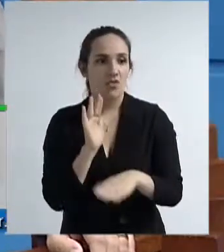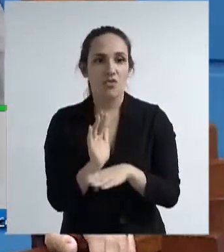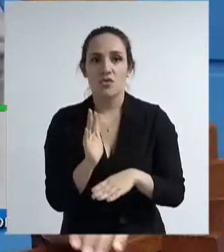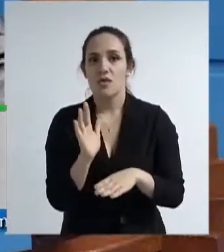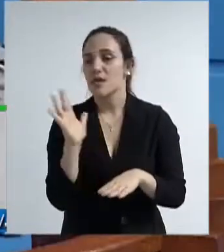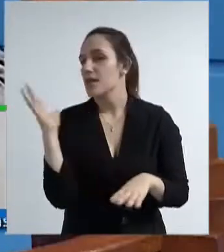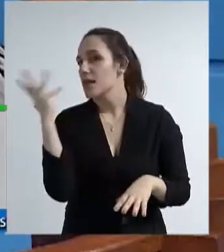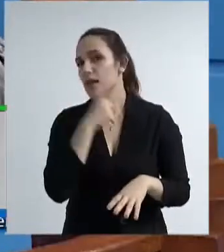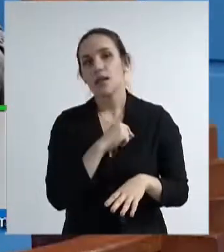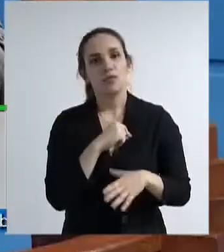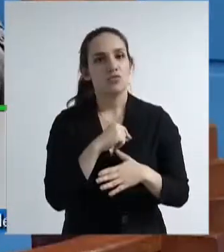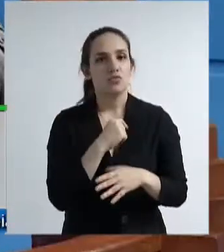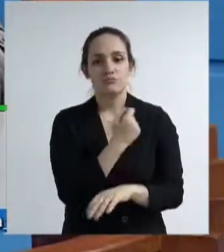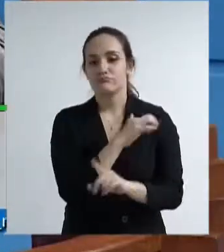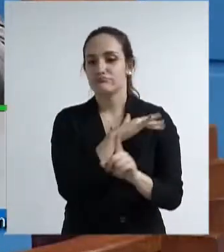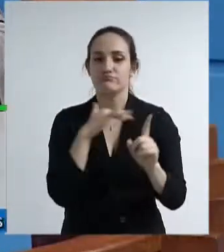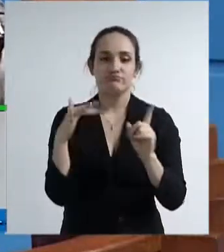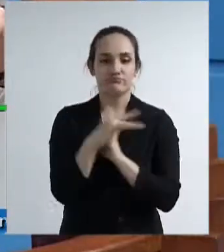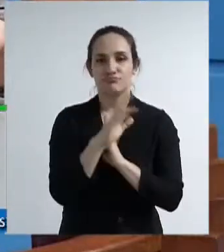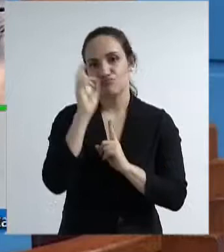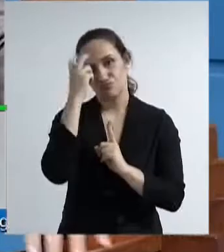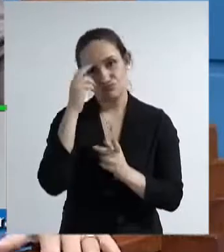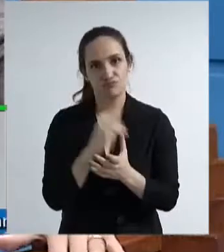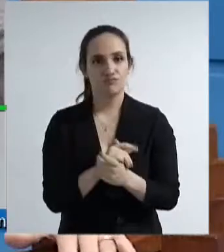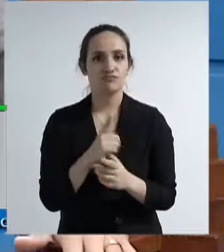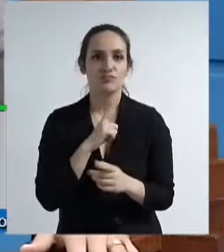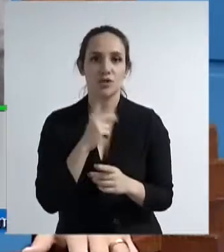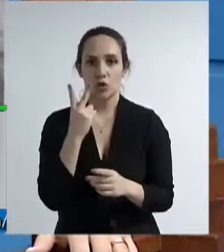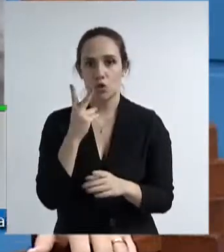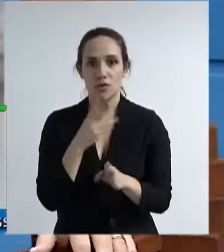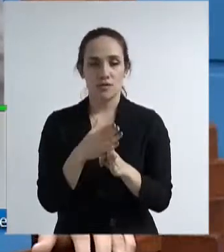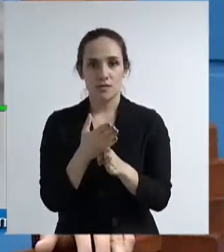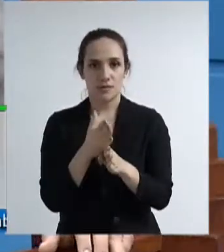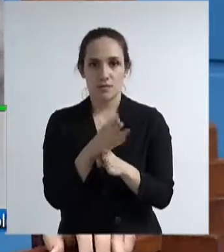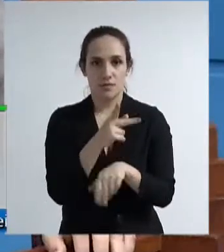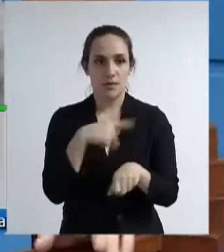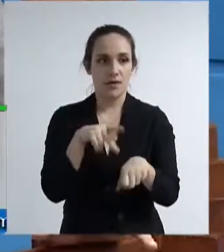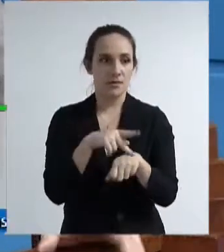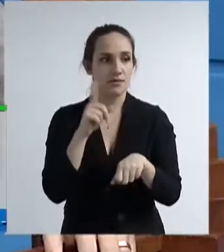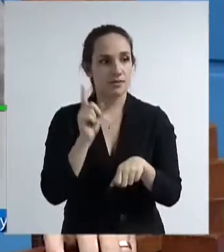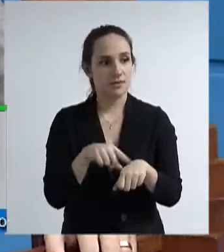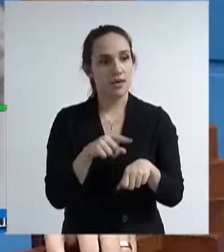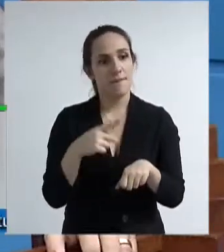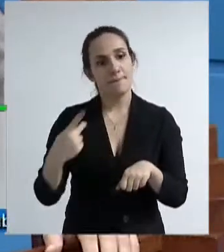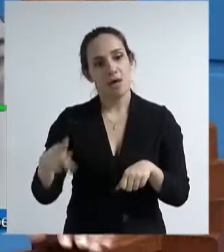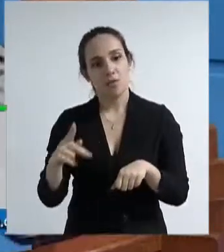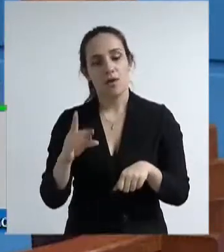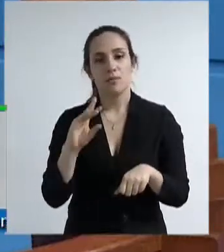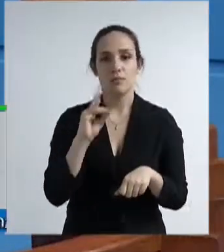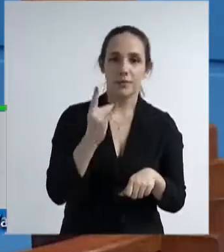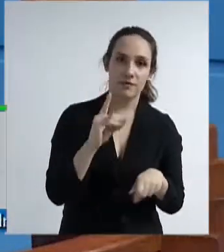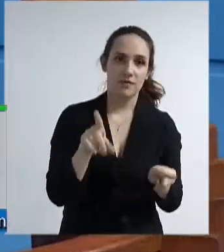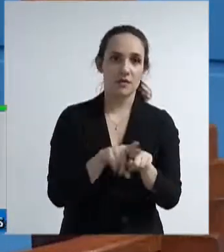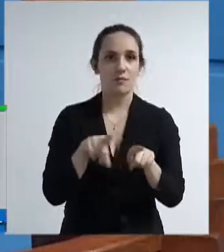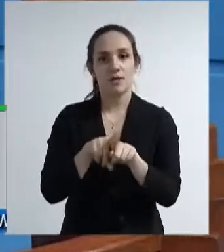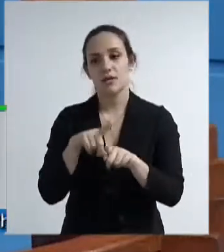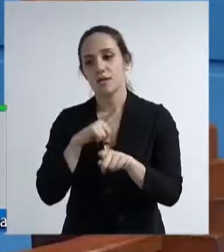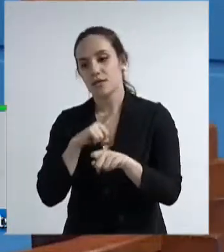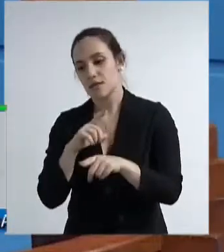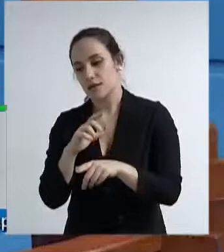e cultural. Fazemos fronteira com 2 países, Paraguai e Bolívia, e divisa com 5 estados